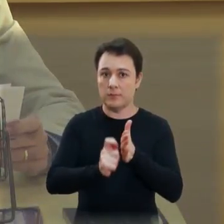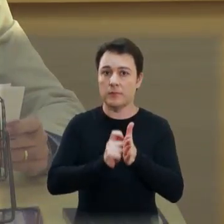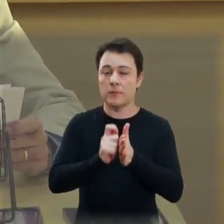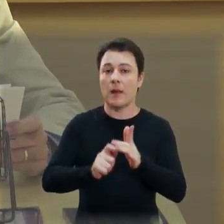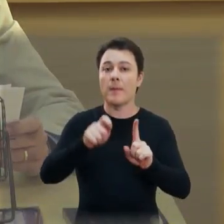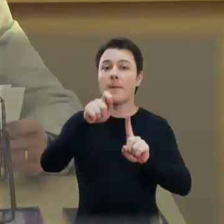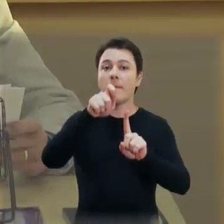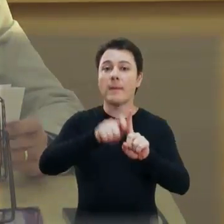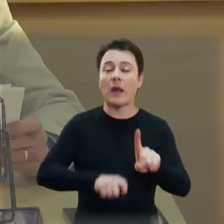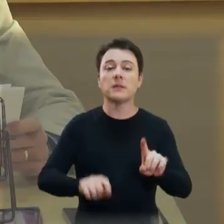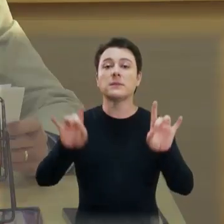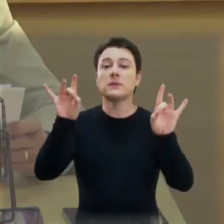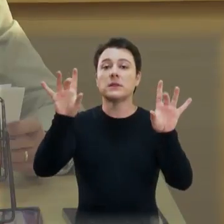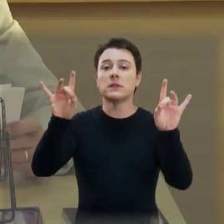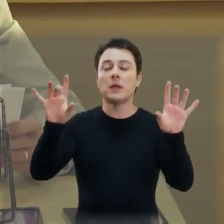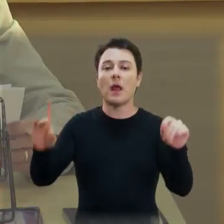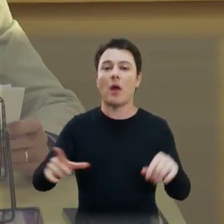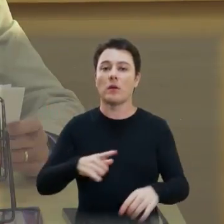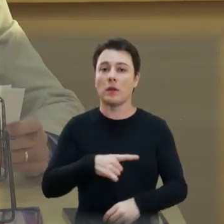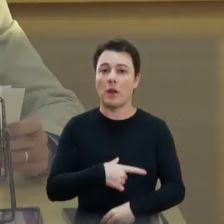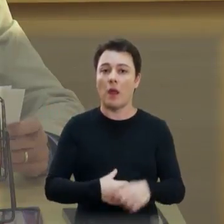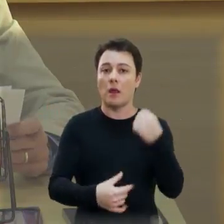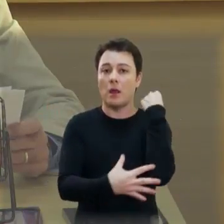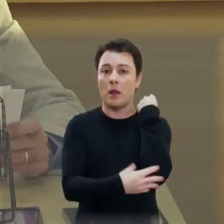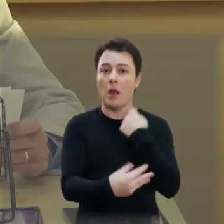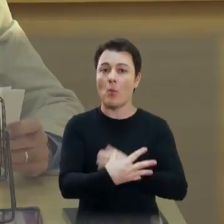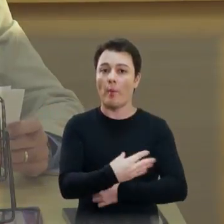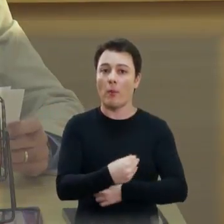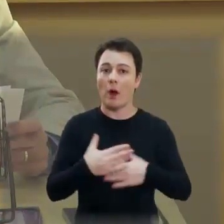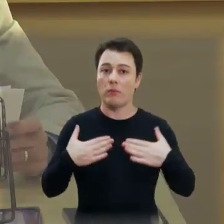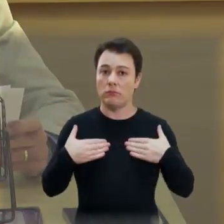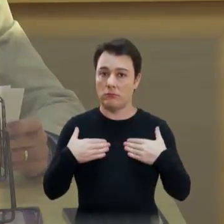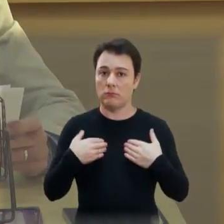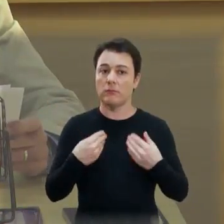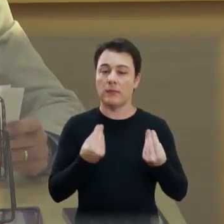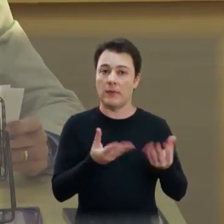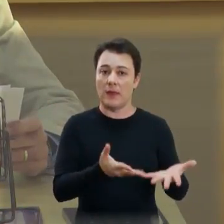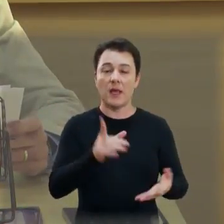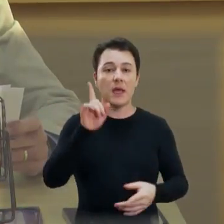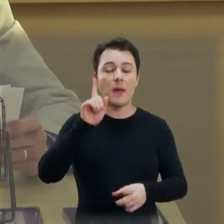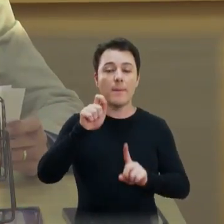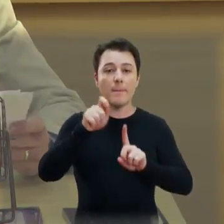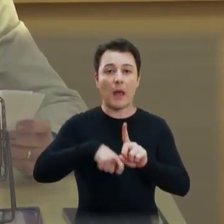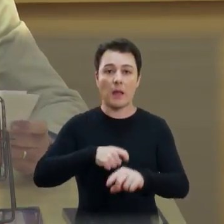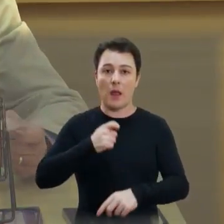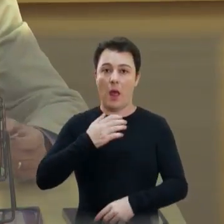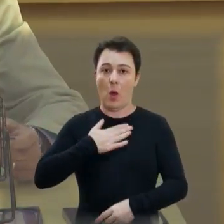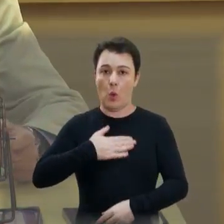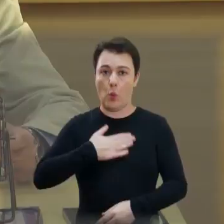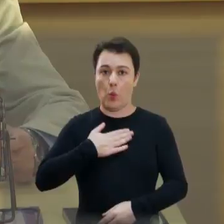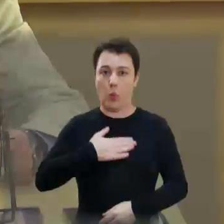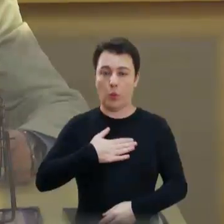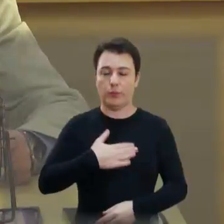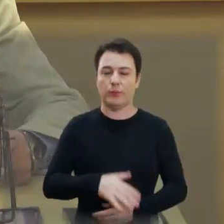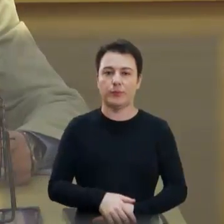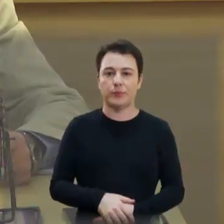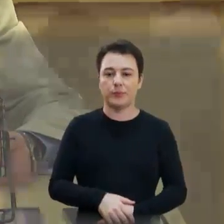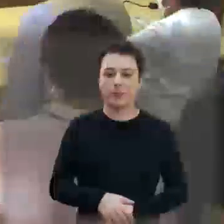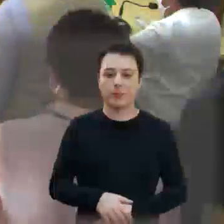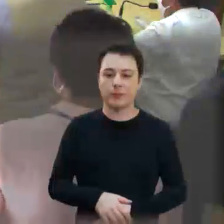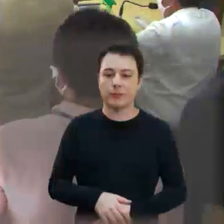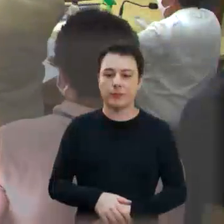mês do aleitamento materno, Agosto Dourado, a ser comemorado anualmente no mês de agosto e da outras